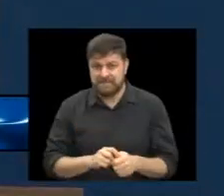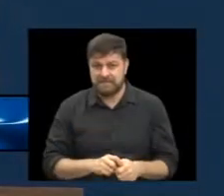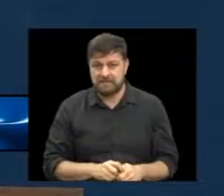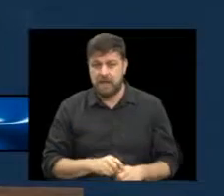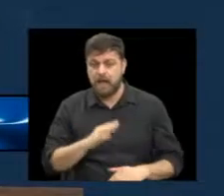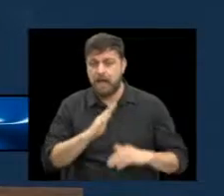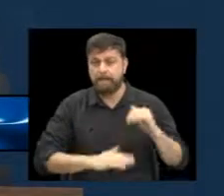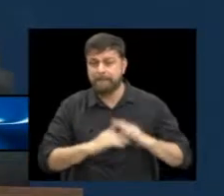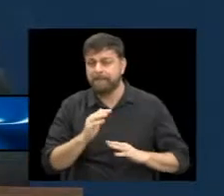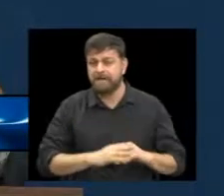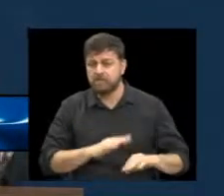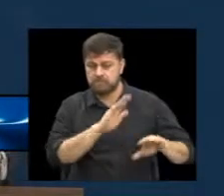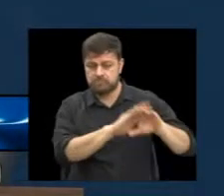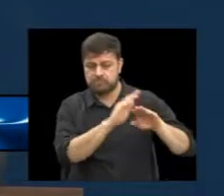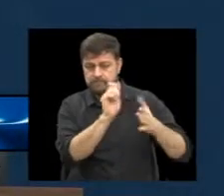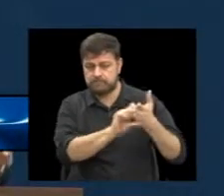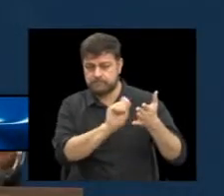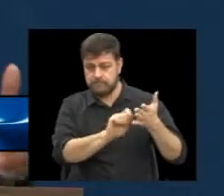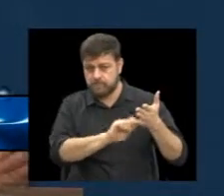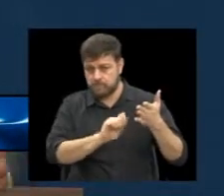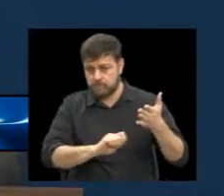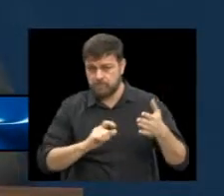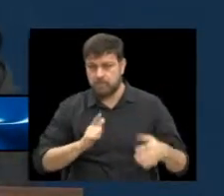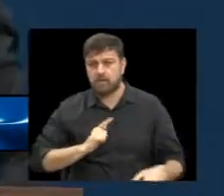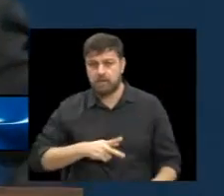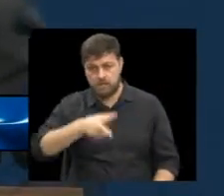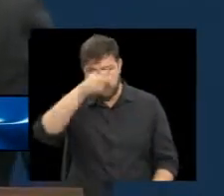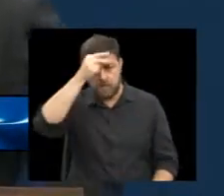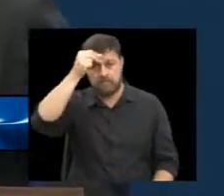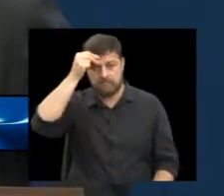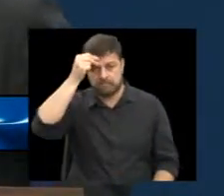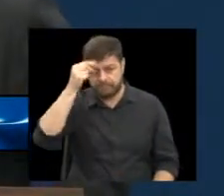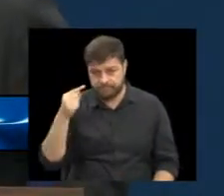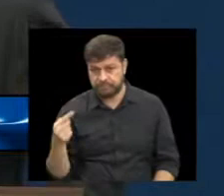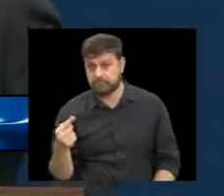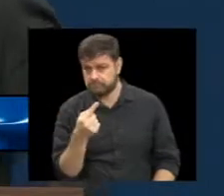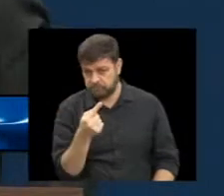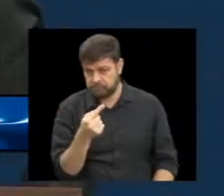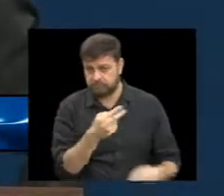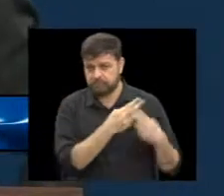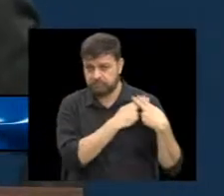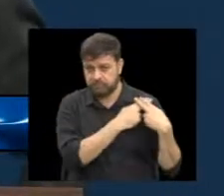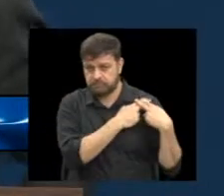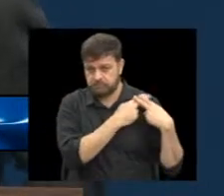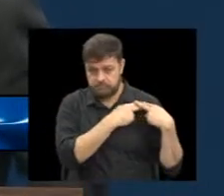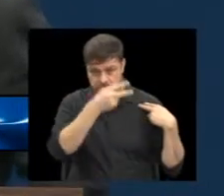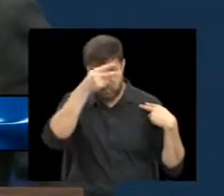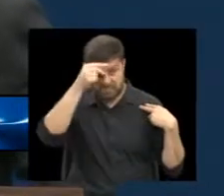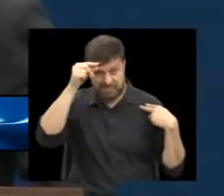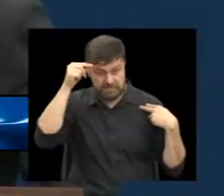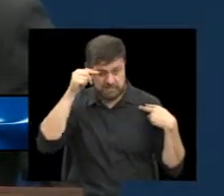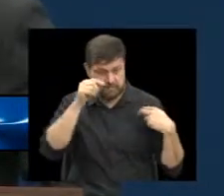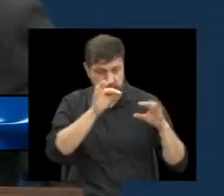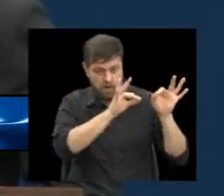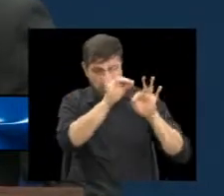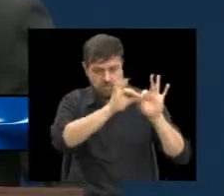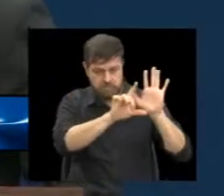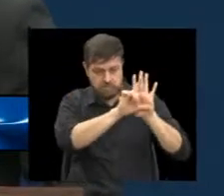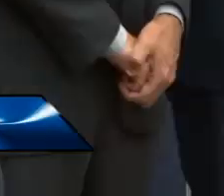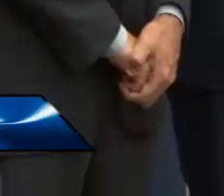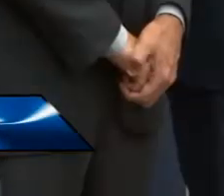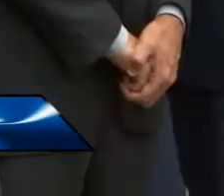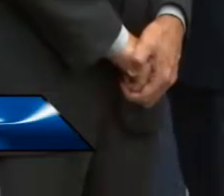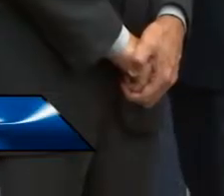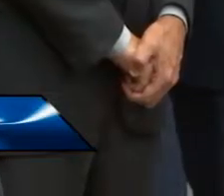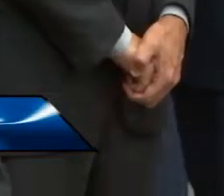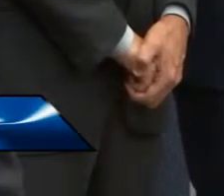projeto, o presidente da Comissão de Constituição da Câmara, Luiz Henrique Cirilo, defende a proposta e as emendas